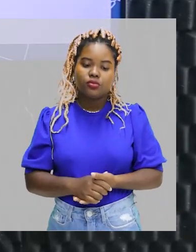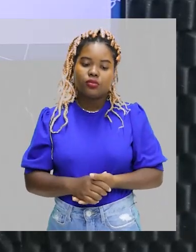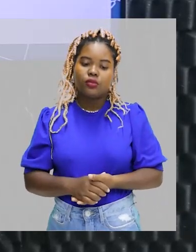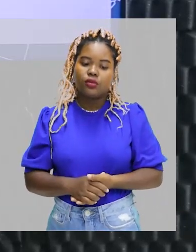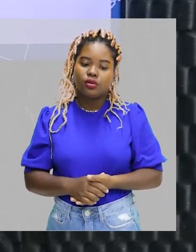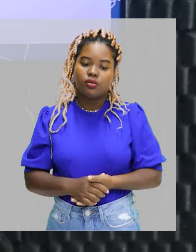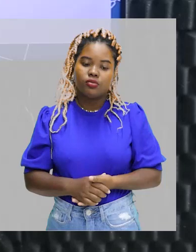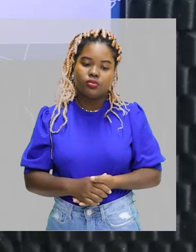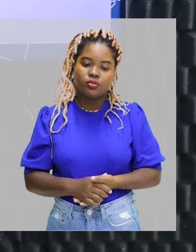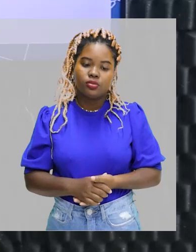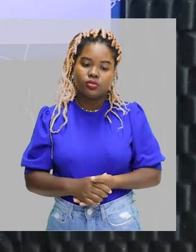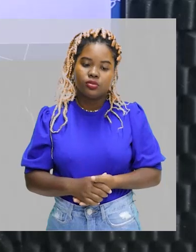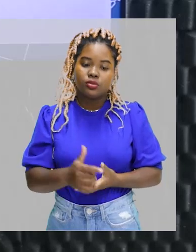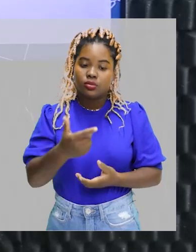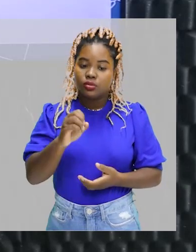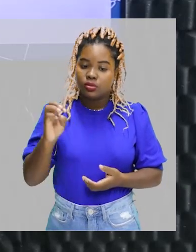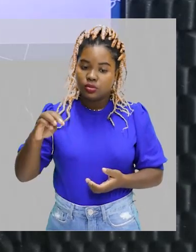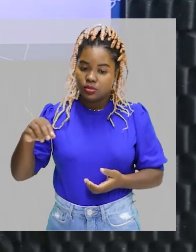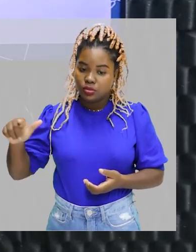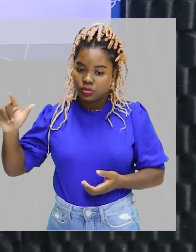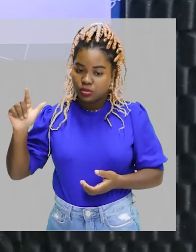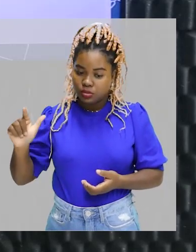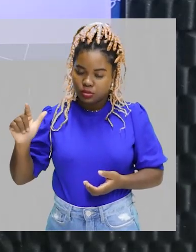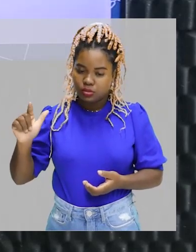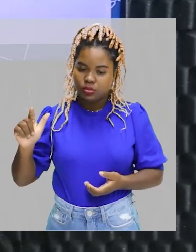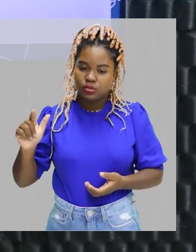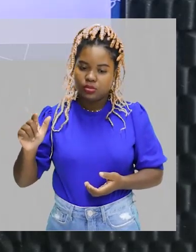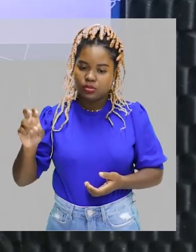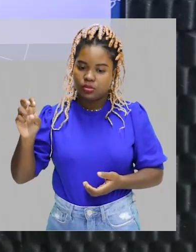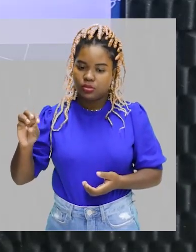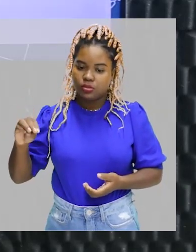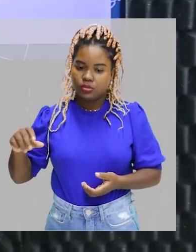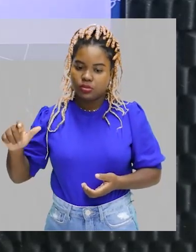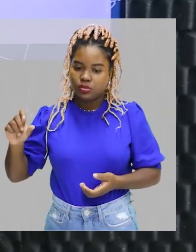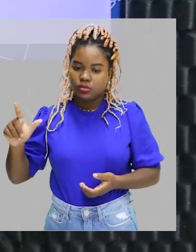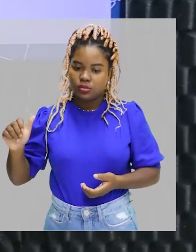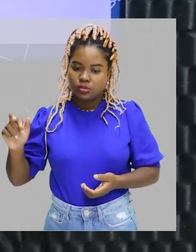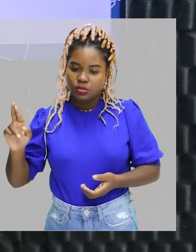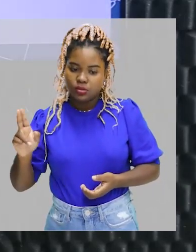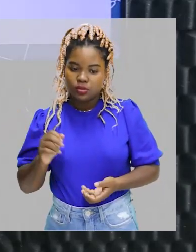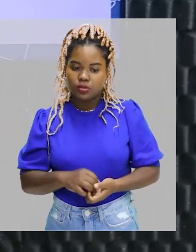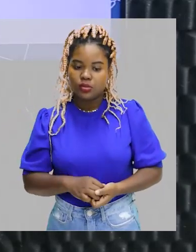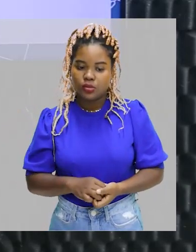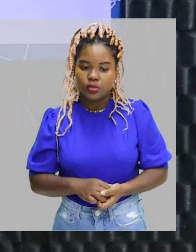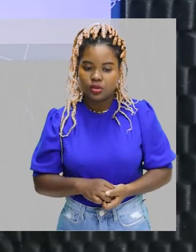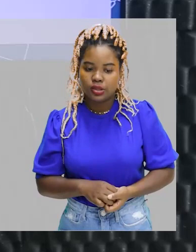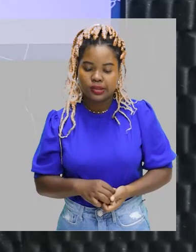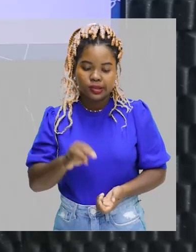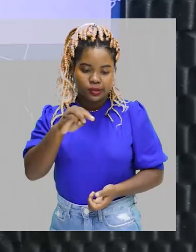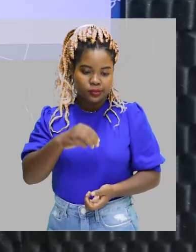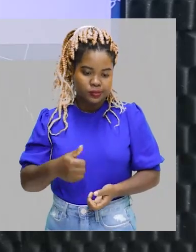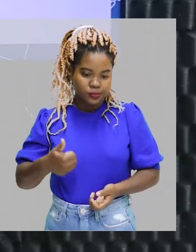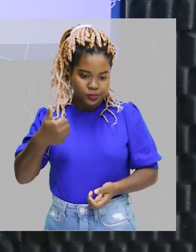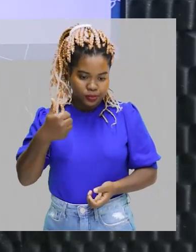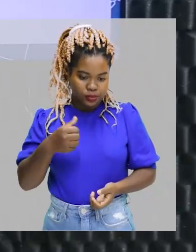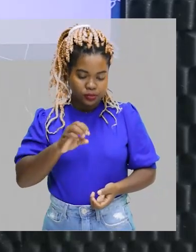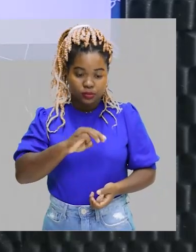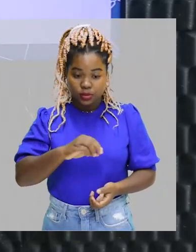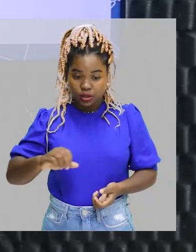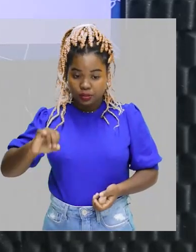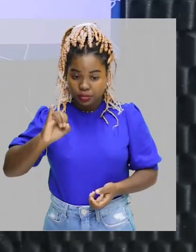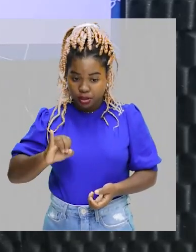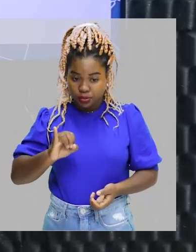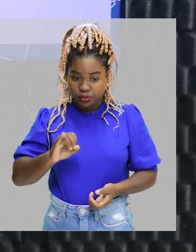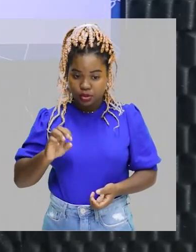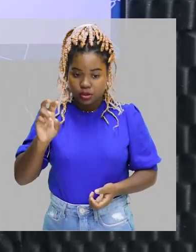A questão começa falando que 200 ml de uma solução 5 molar. Então, a minha molaridade inicial,